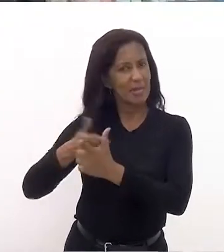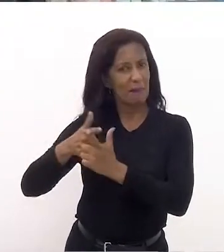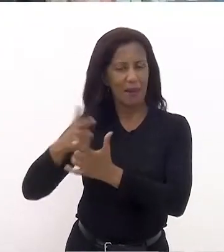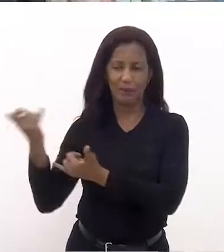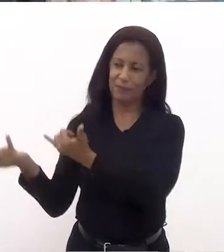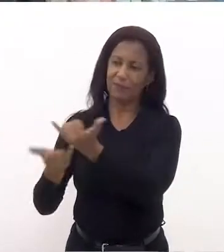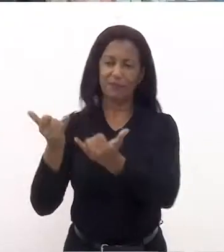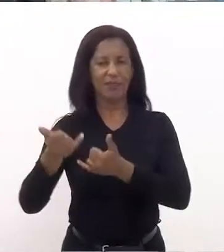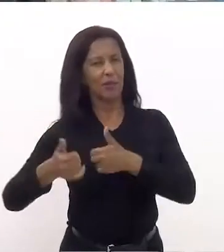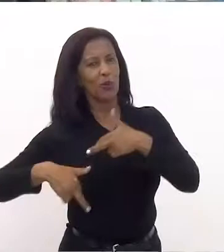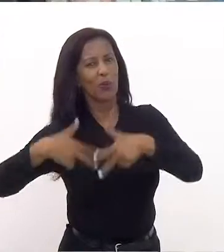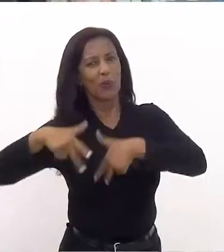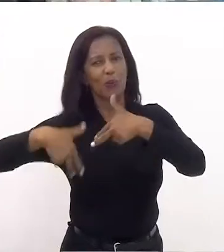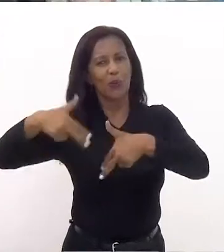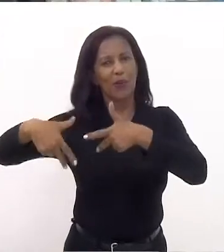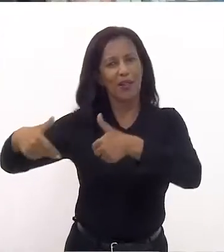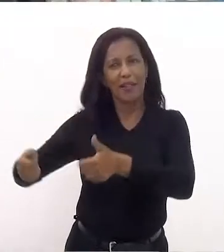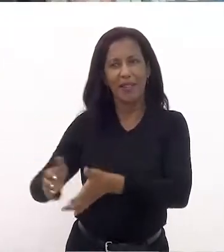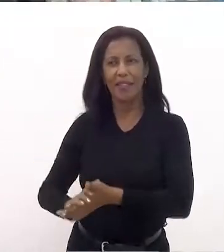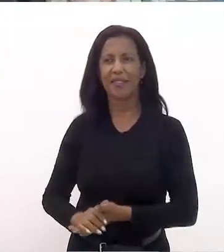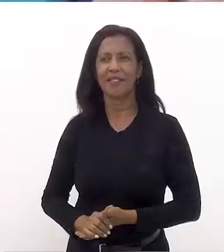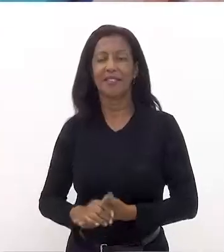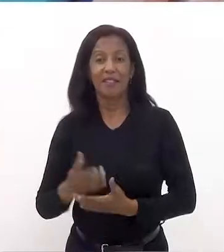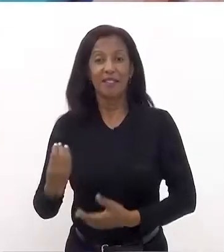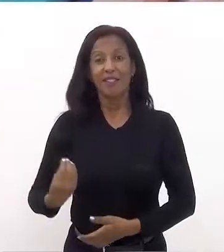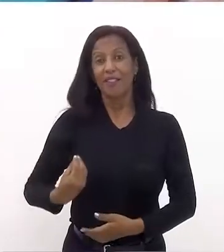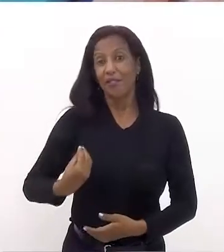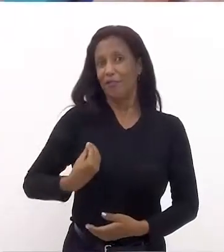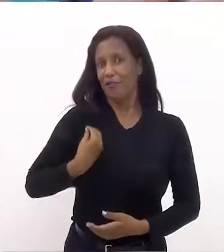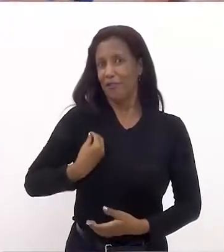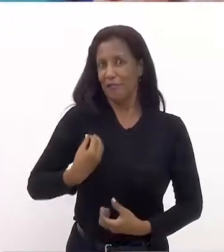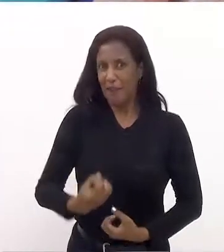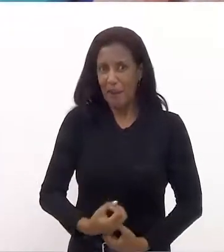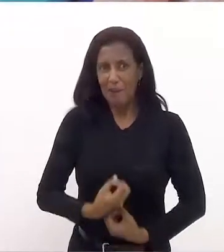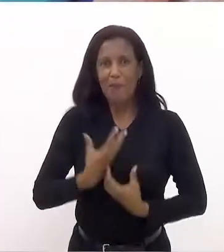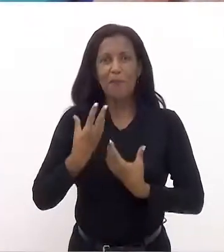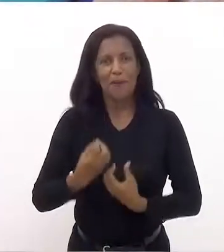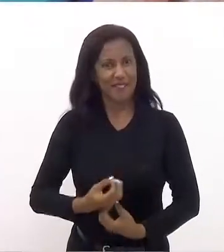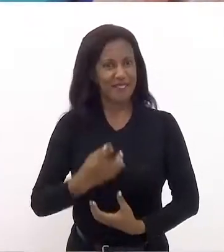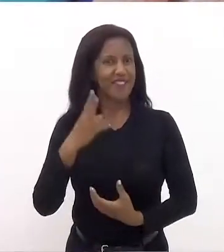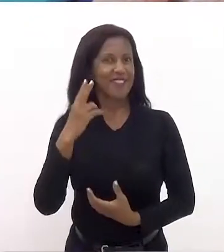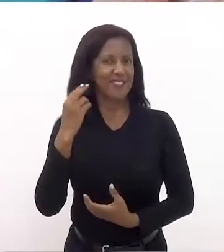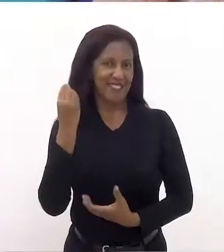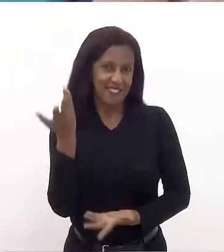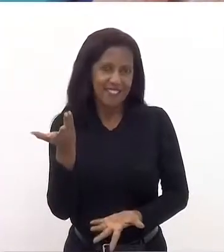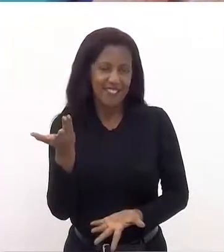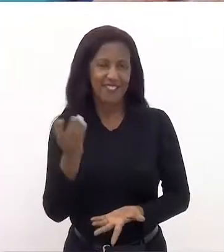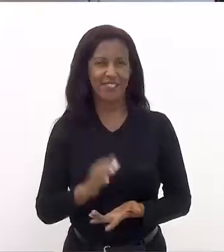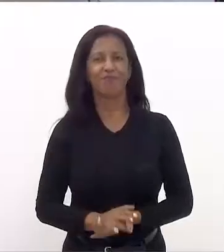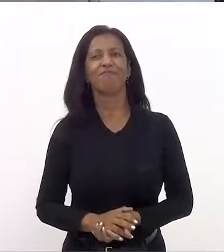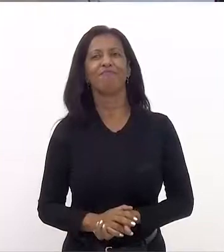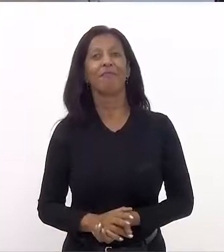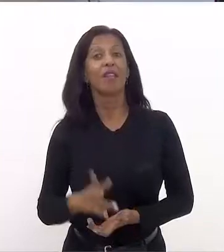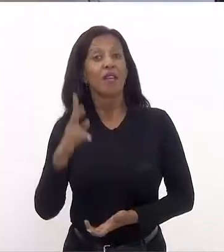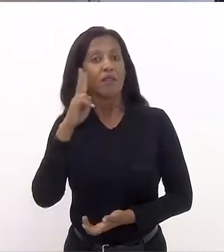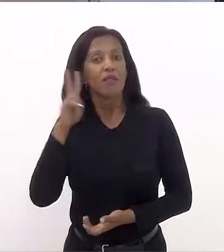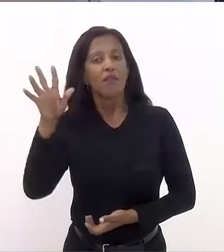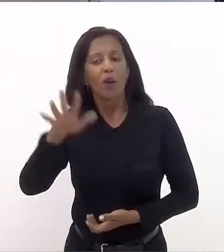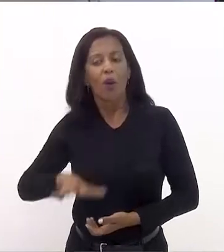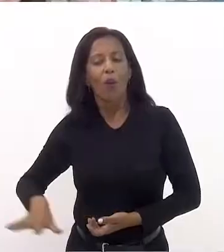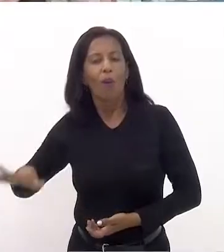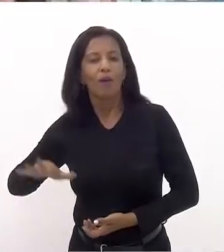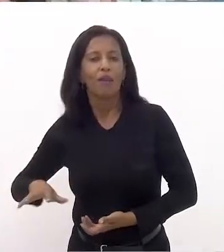chuteira, brincando, correndo, brincando de esconder. Ou seja, viver a poesia da vida, né? Foi uma criança que viveu a poesia. Uma infância que